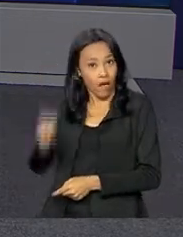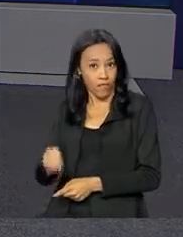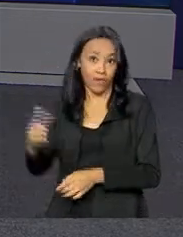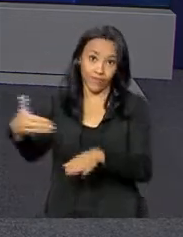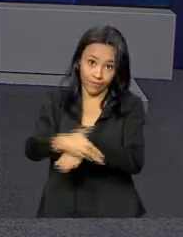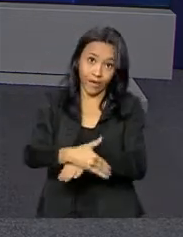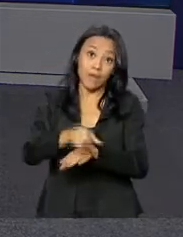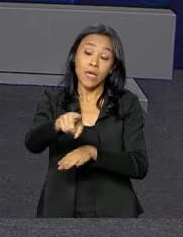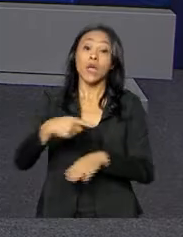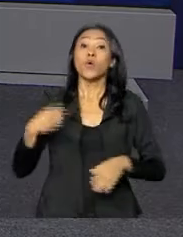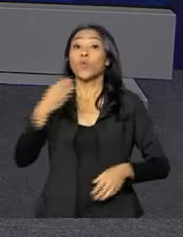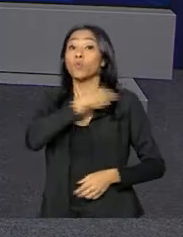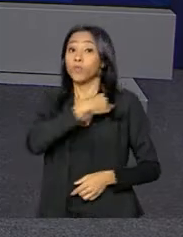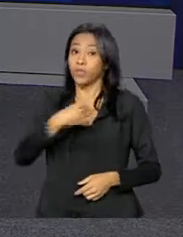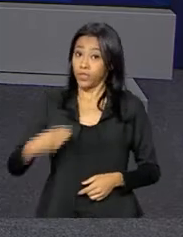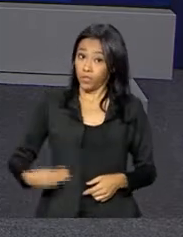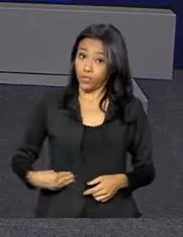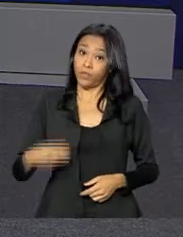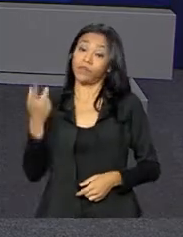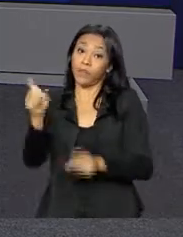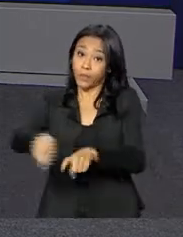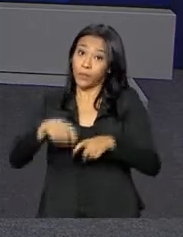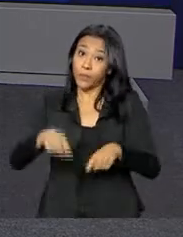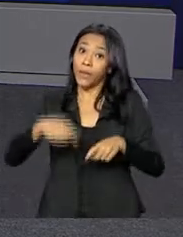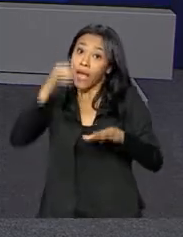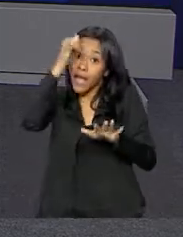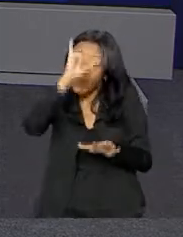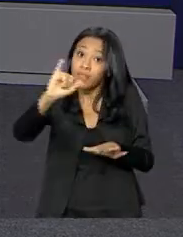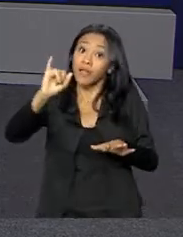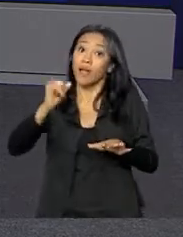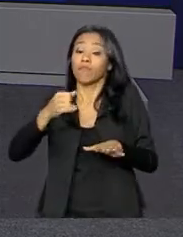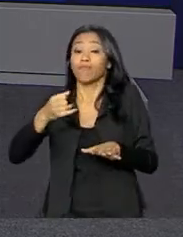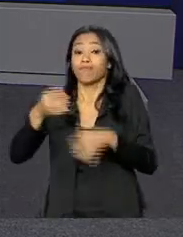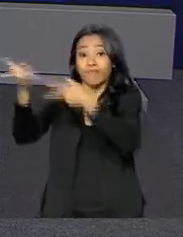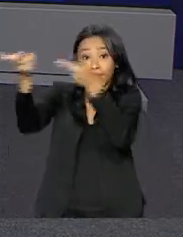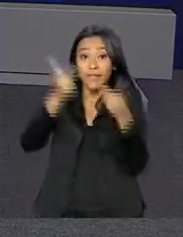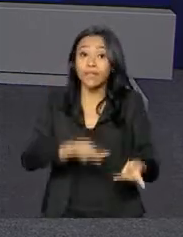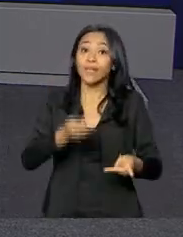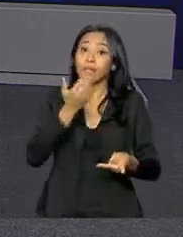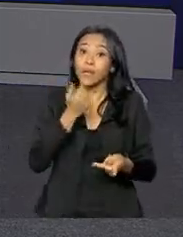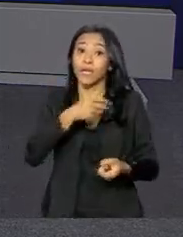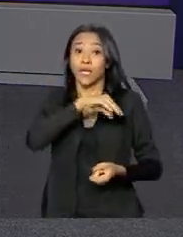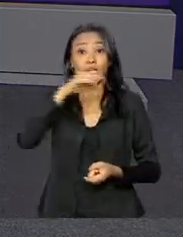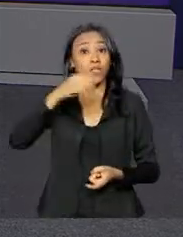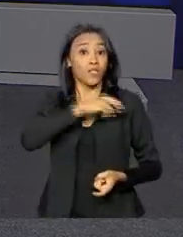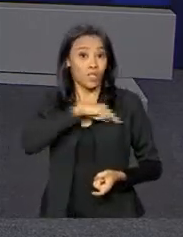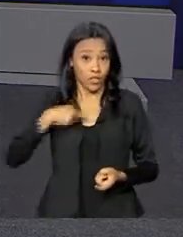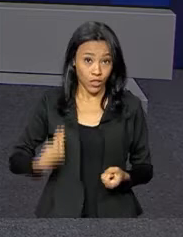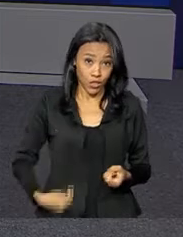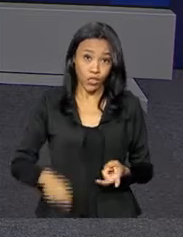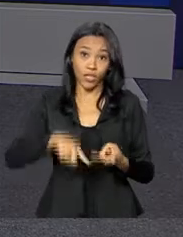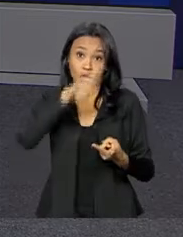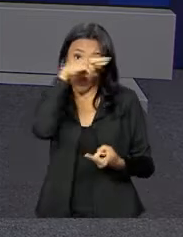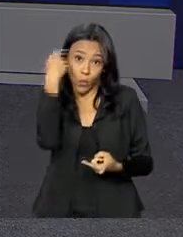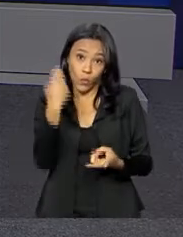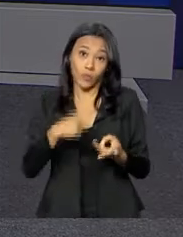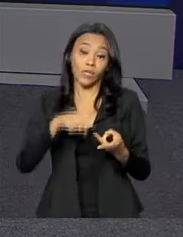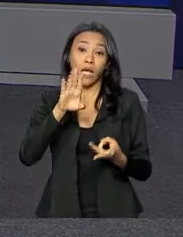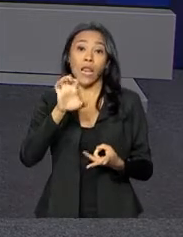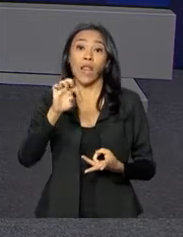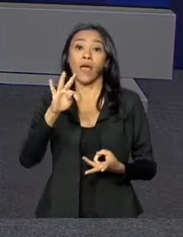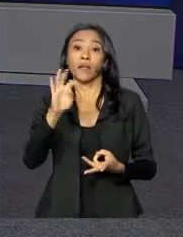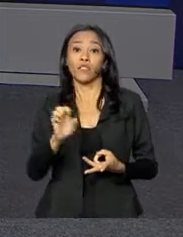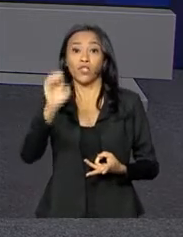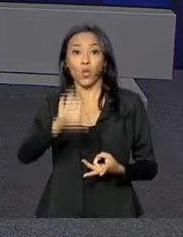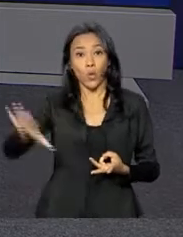Maggi, pediu que a população evite transportar alimentos de regiões como China, Rússia, leste europeu, Japão e